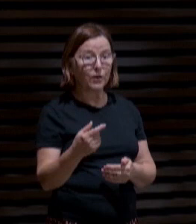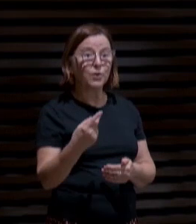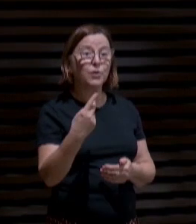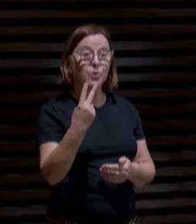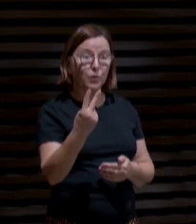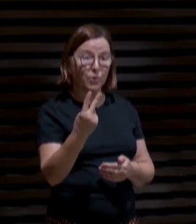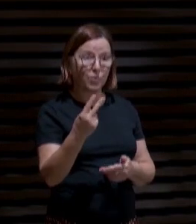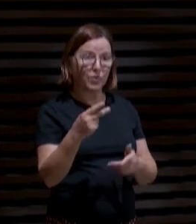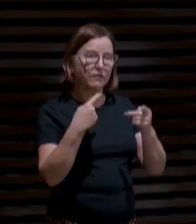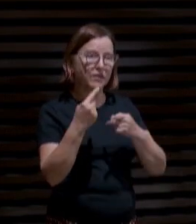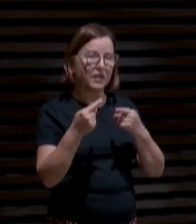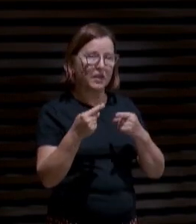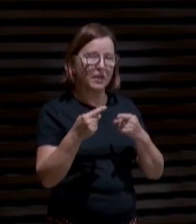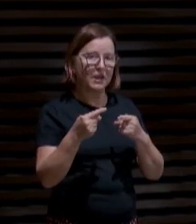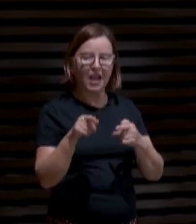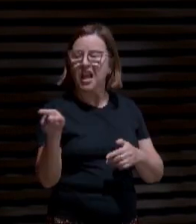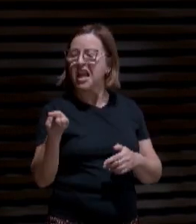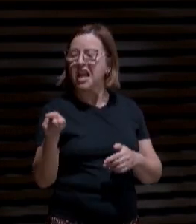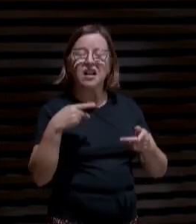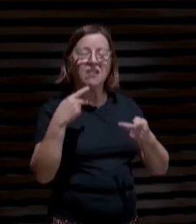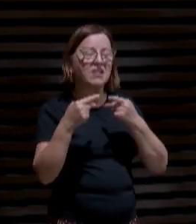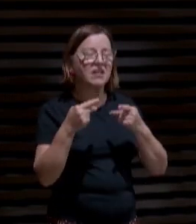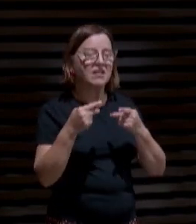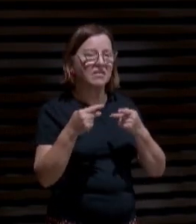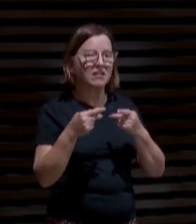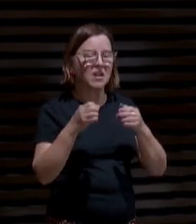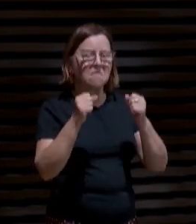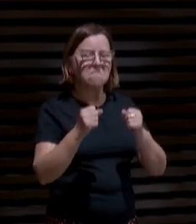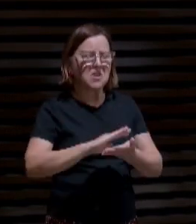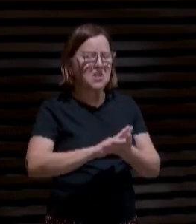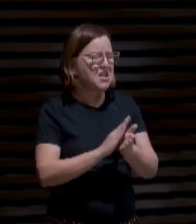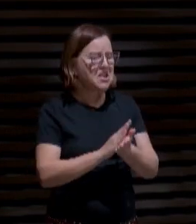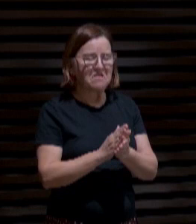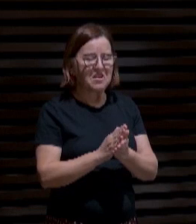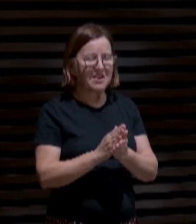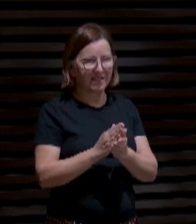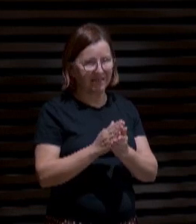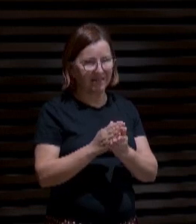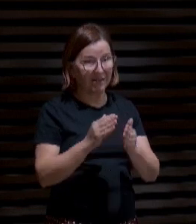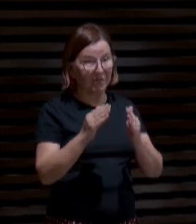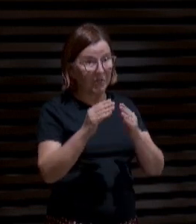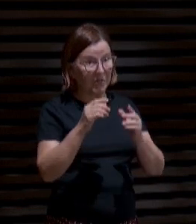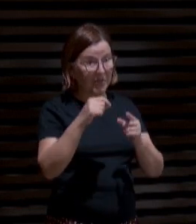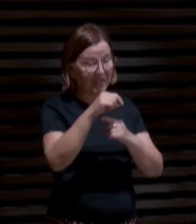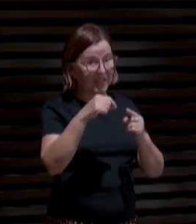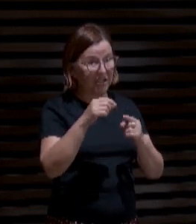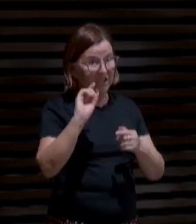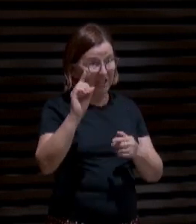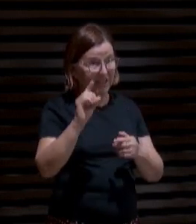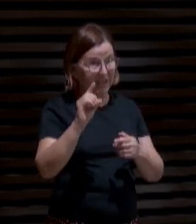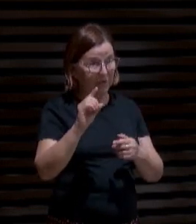afirmando: Este disse: Posso destruir o santuário de Deus e reedificá-lo em